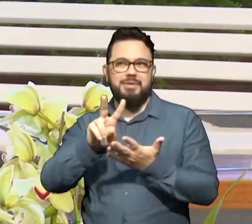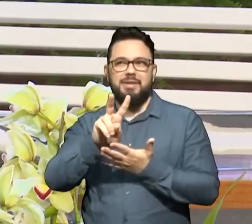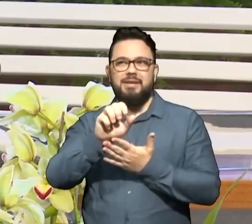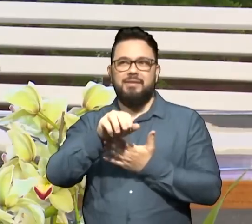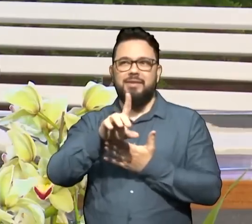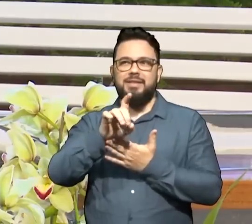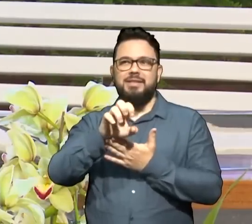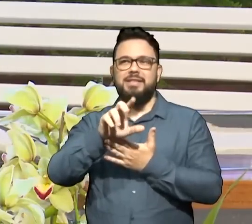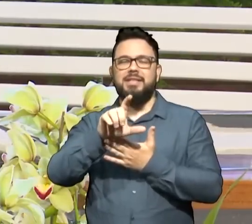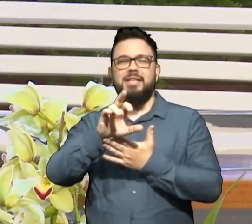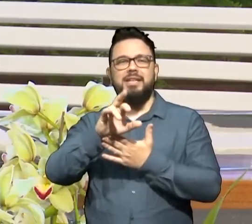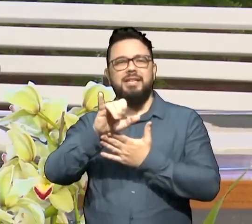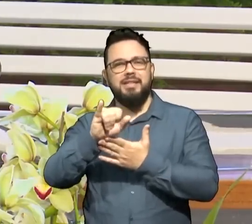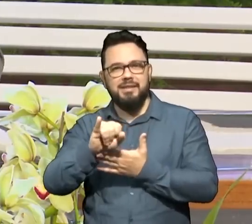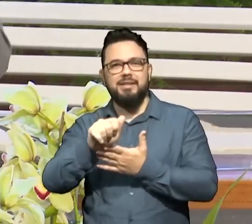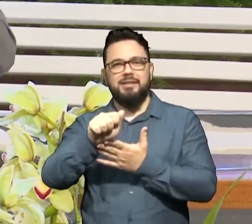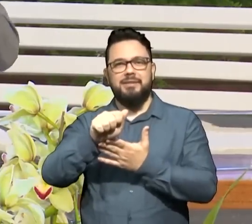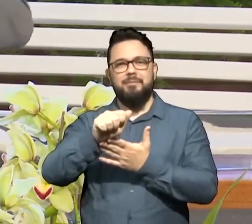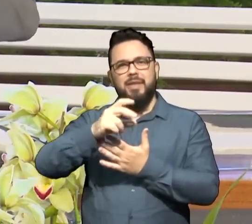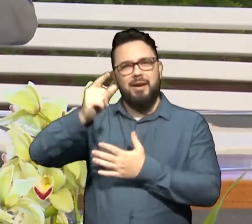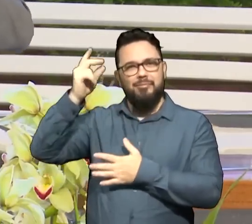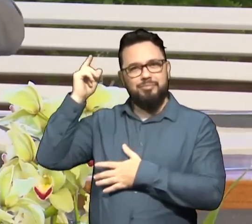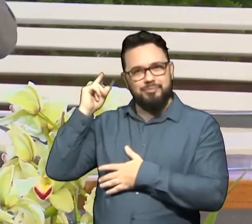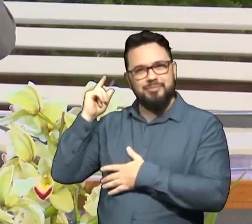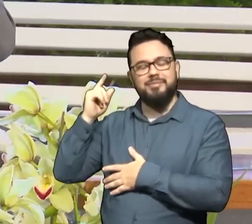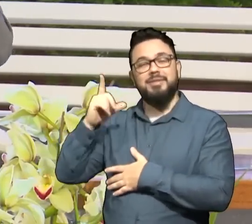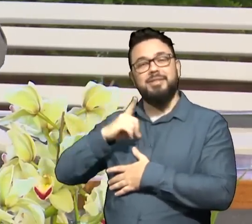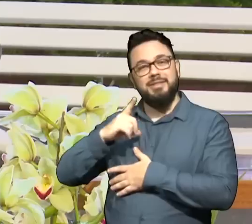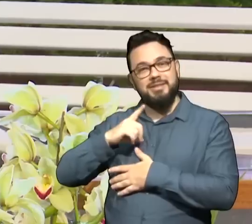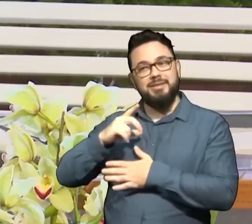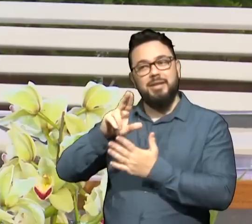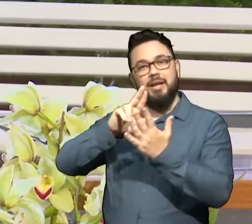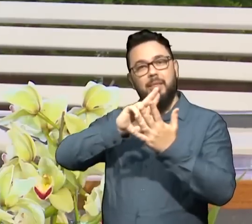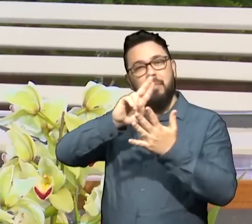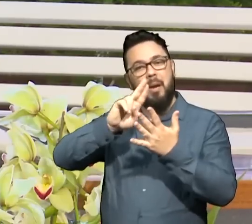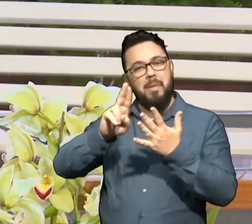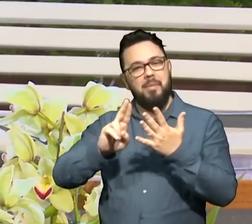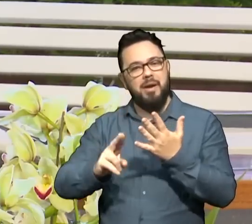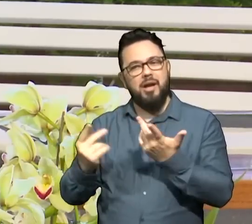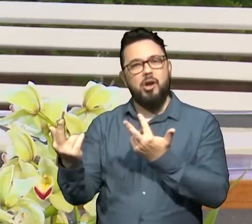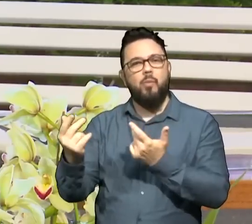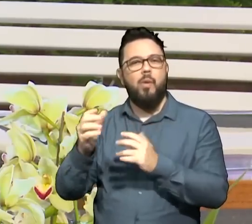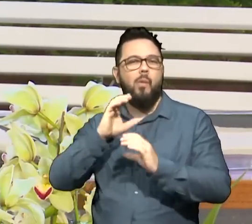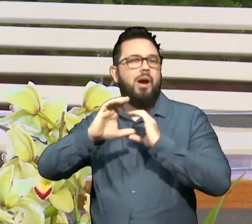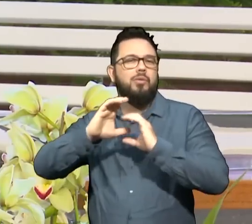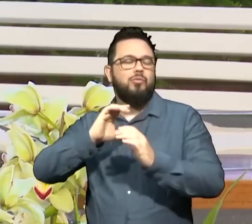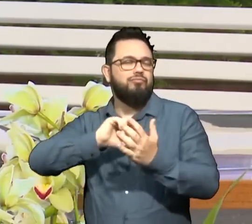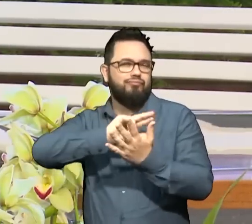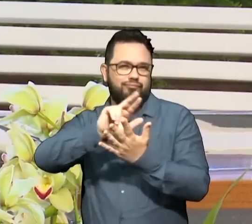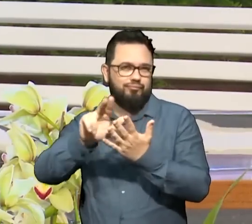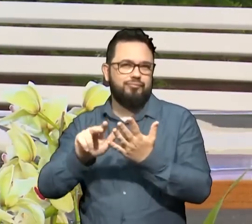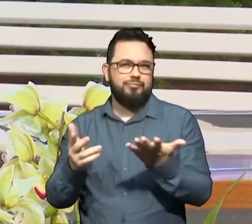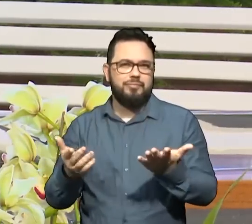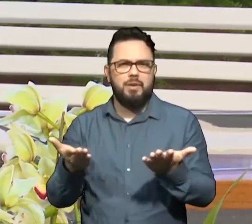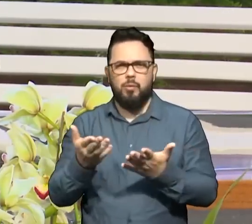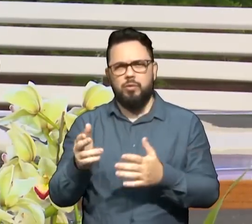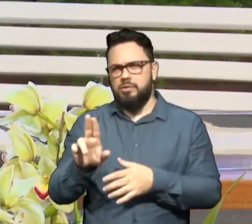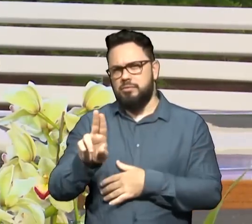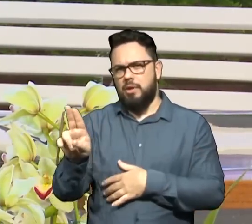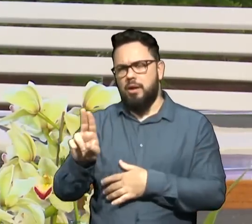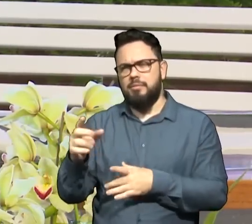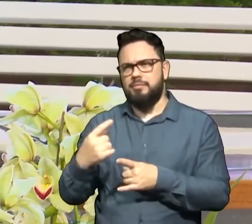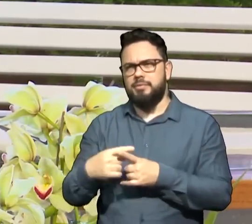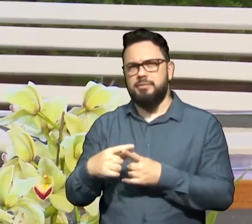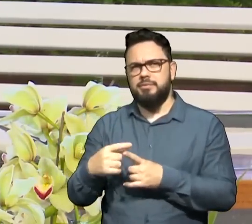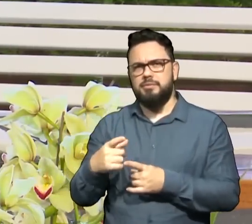porque na época da Jovem Guarda era uma febre de colocar o nome de filho de Vanderleia Então hoje a gente coloca nome assim ou às